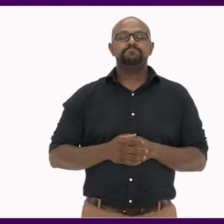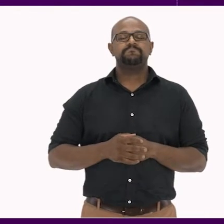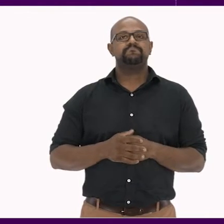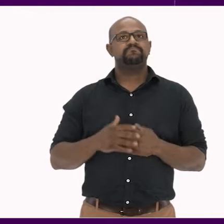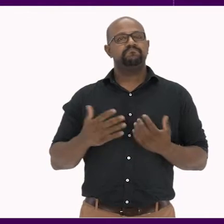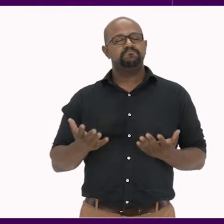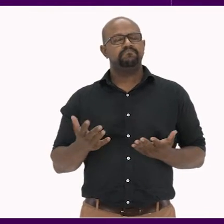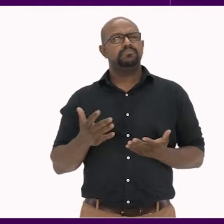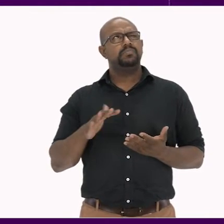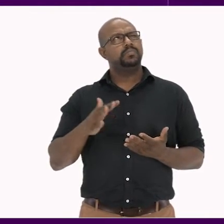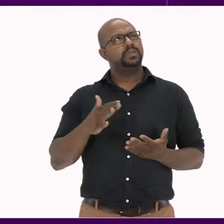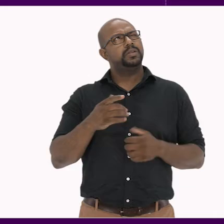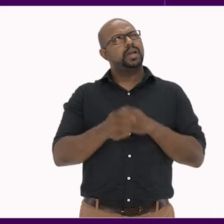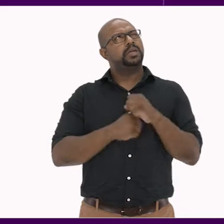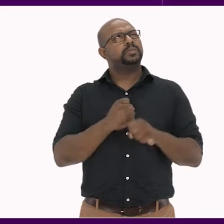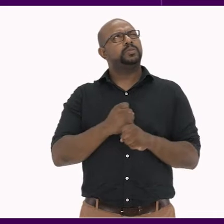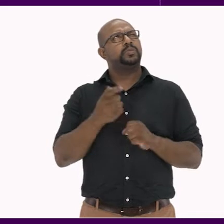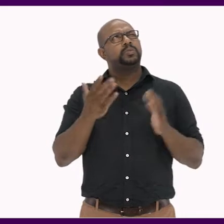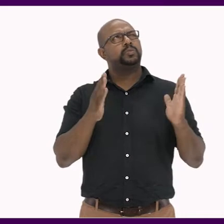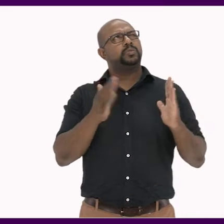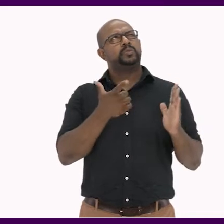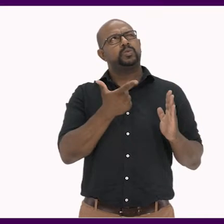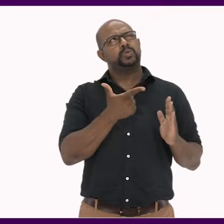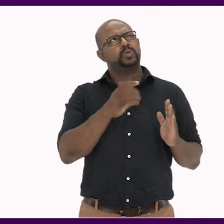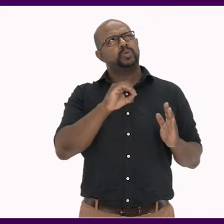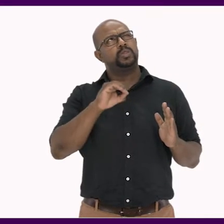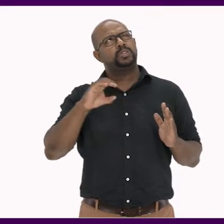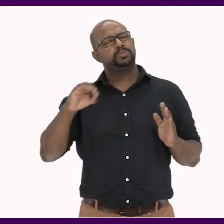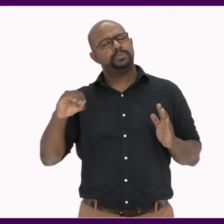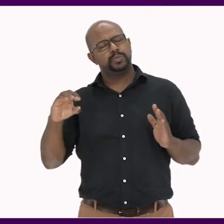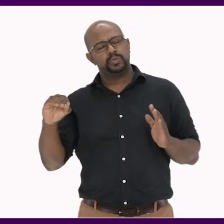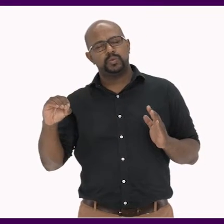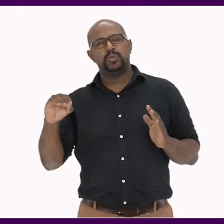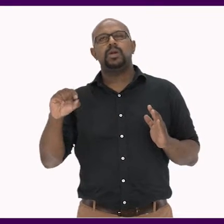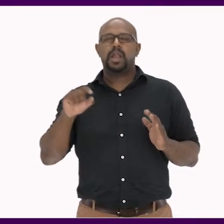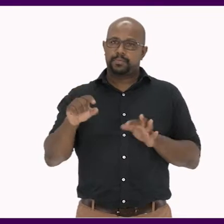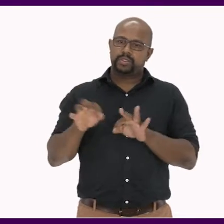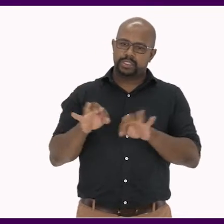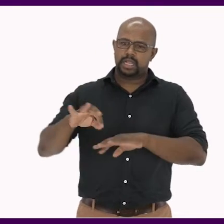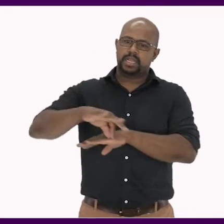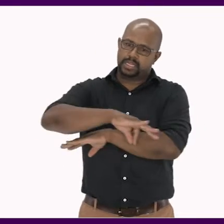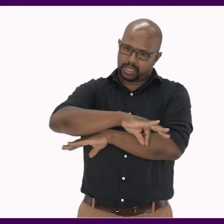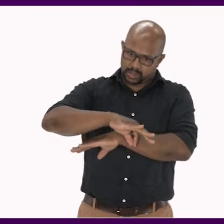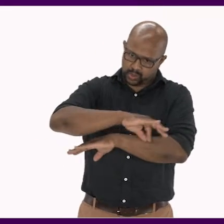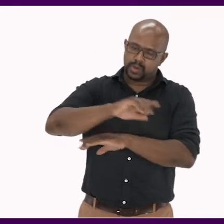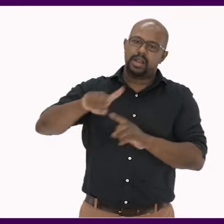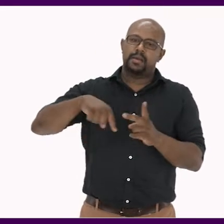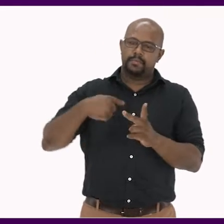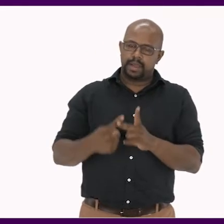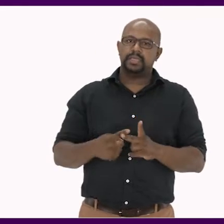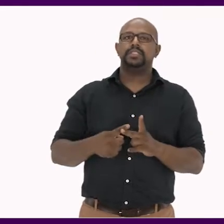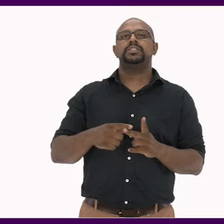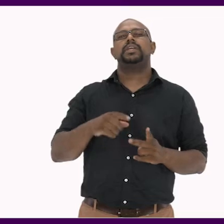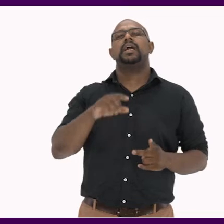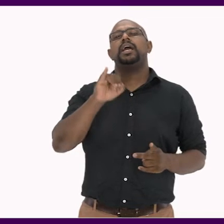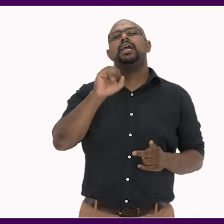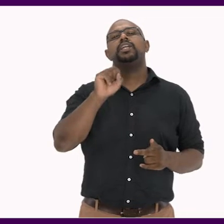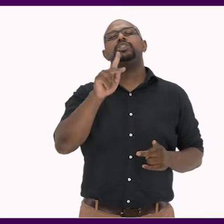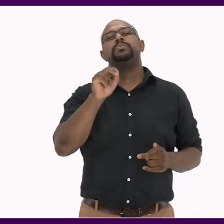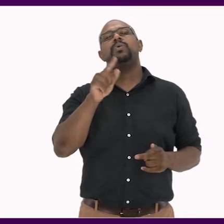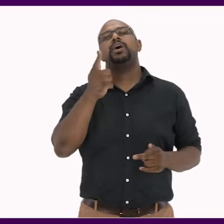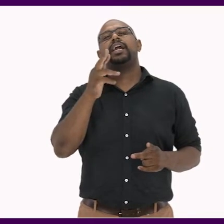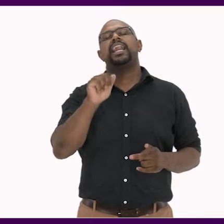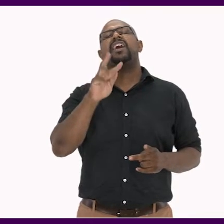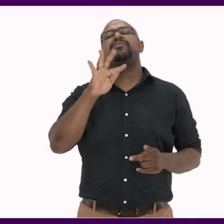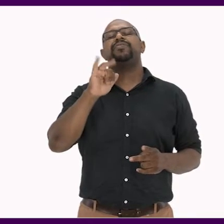A partir de 2000, mais ou menos, eu comecei a fazer, além de projetos de arquitetura, projetos de expografia. Então, eu já tenho,